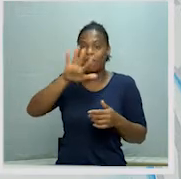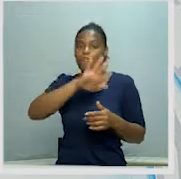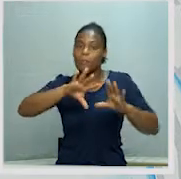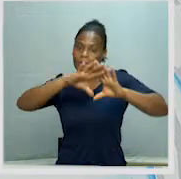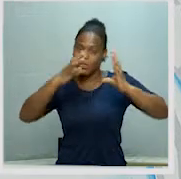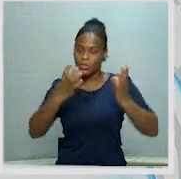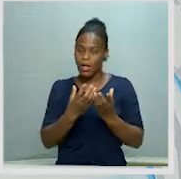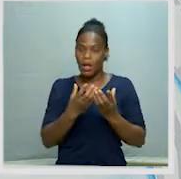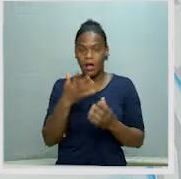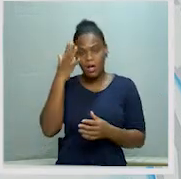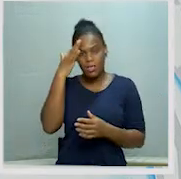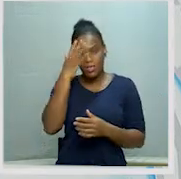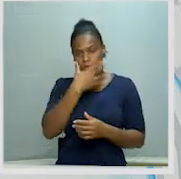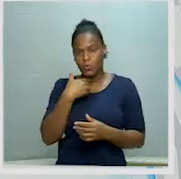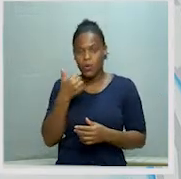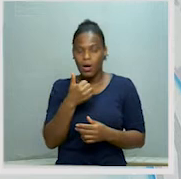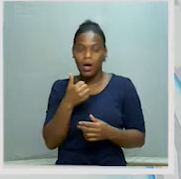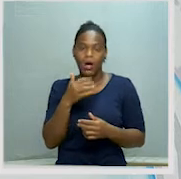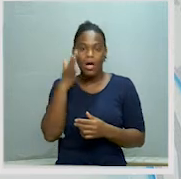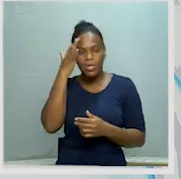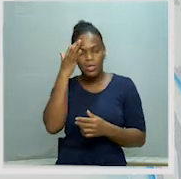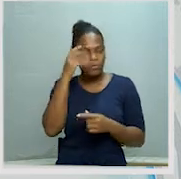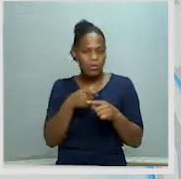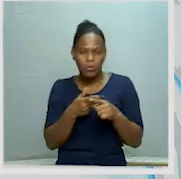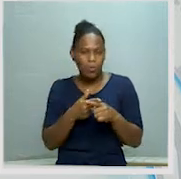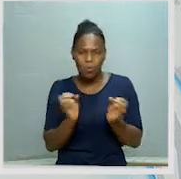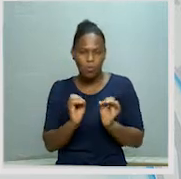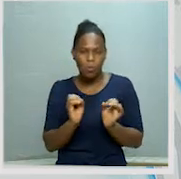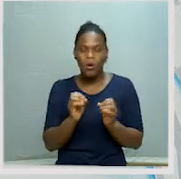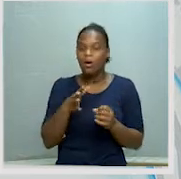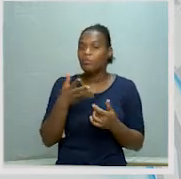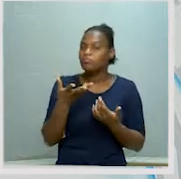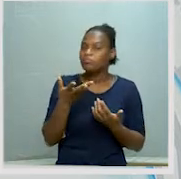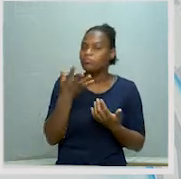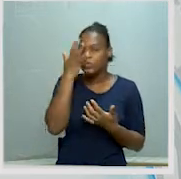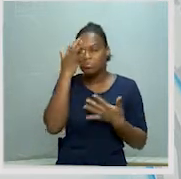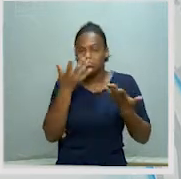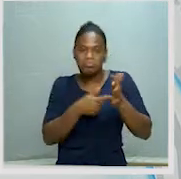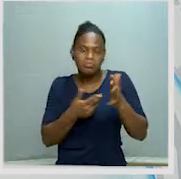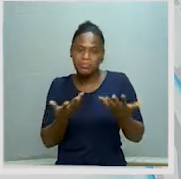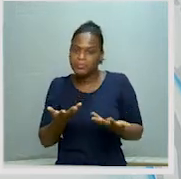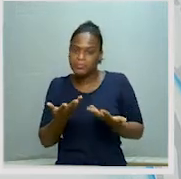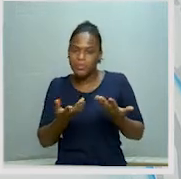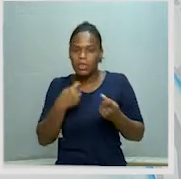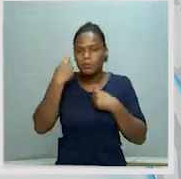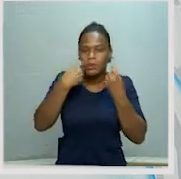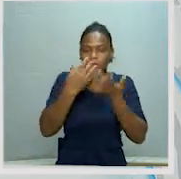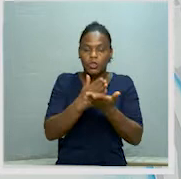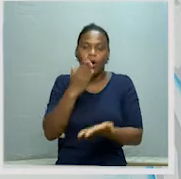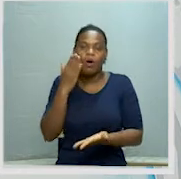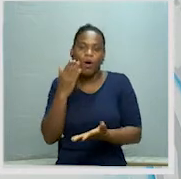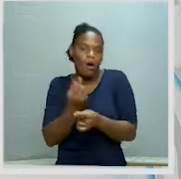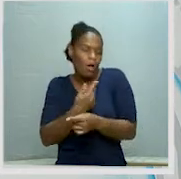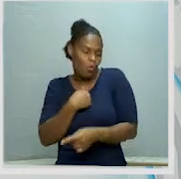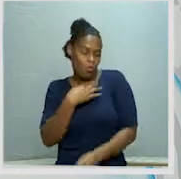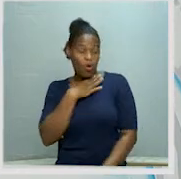de uma forma geral, o juízo estético é um juízo desinteressado, é um juízo que exprime